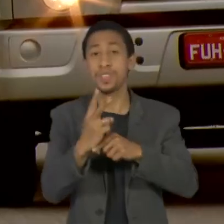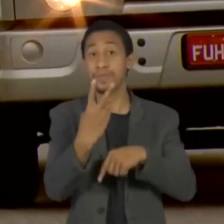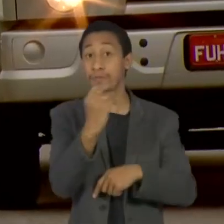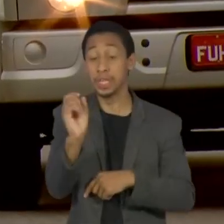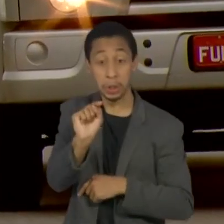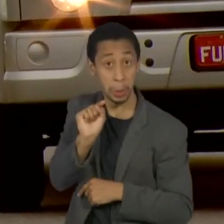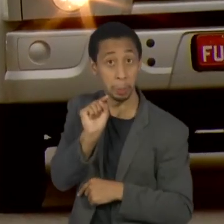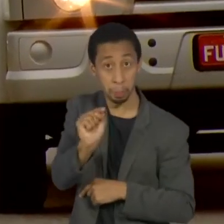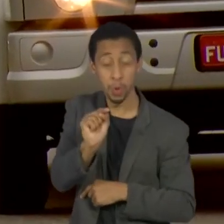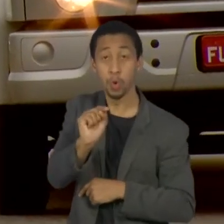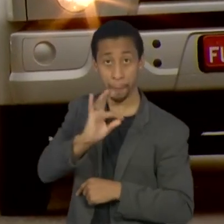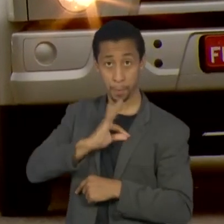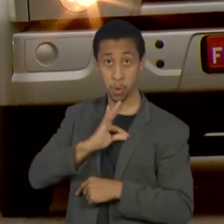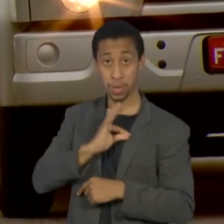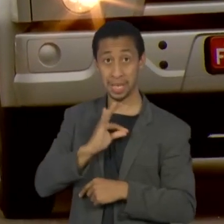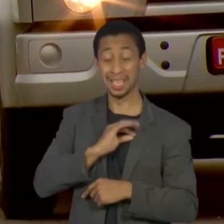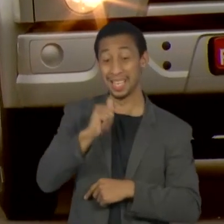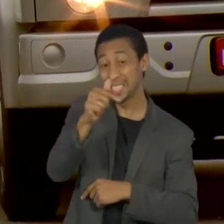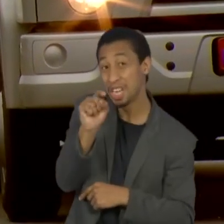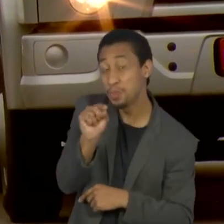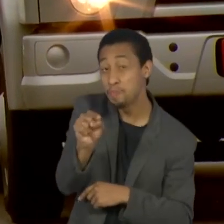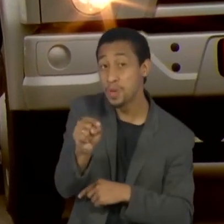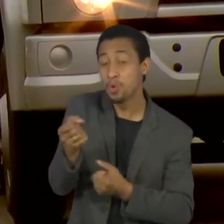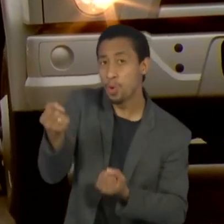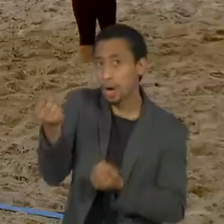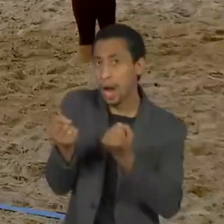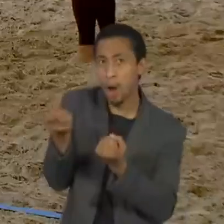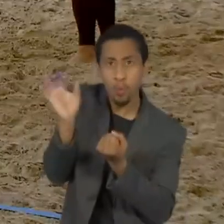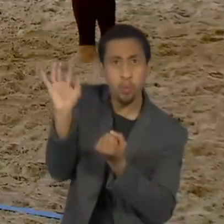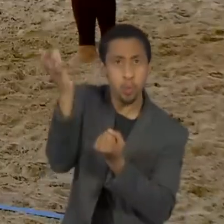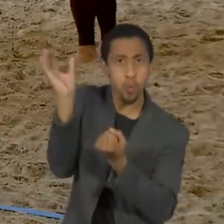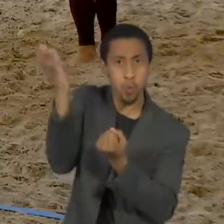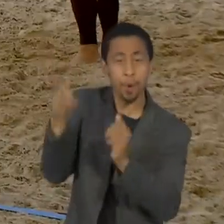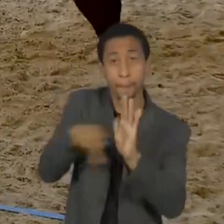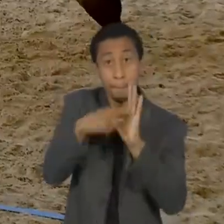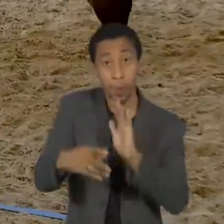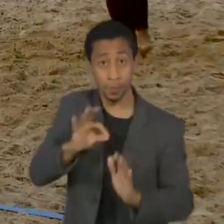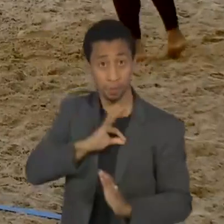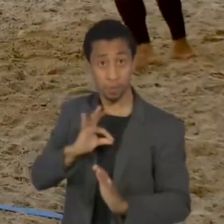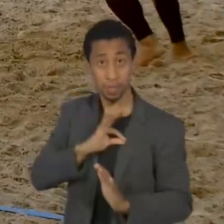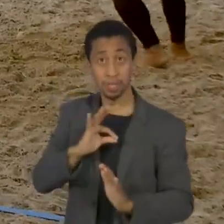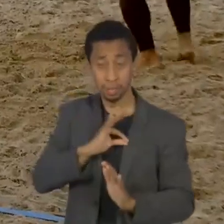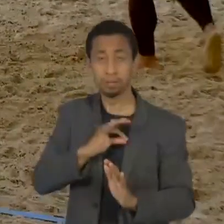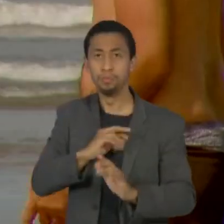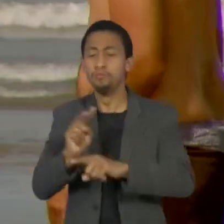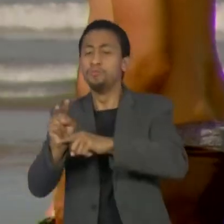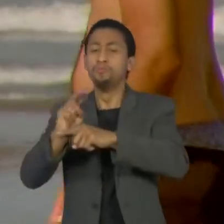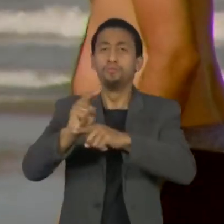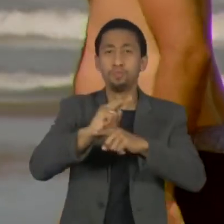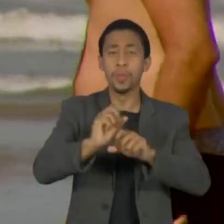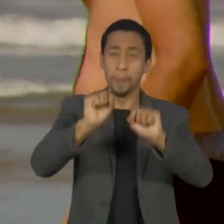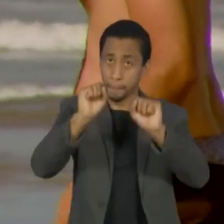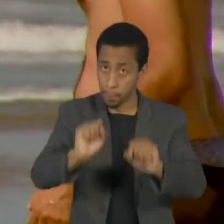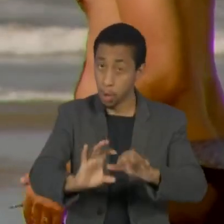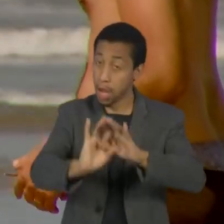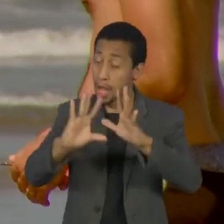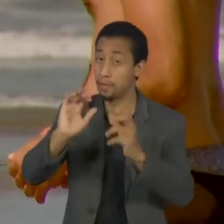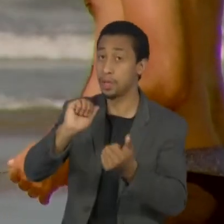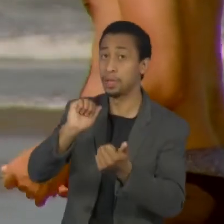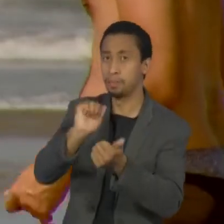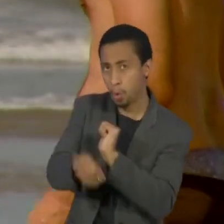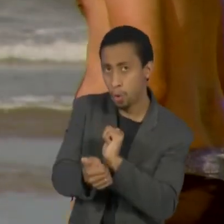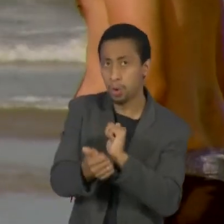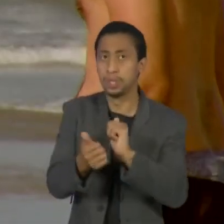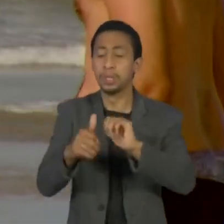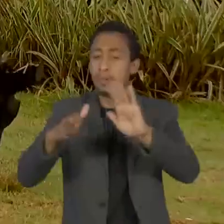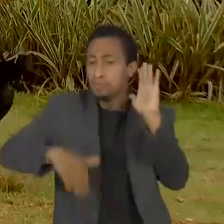7.200 viaturas e 6 bloqueios de trânsito em rodovias. A praia está liberada para esportes individuais e banho de mar. A Prefeitura de